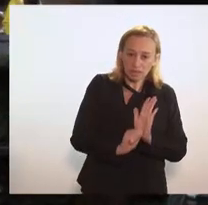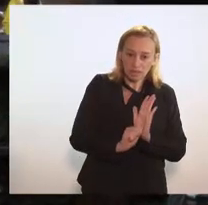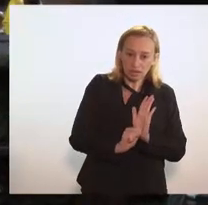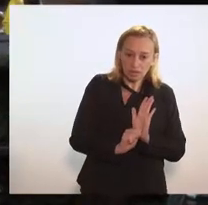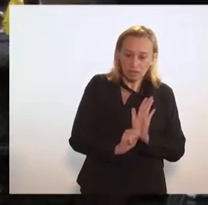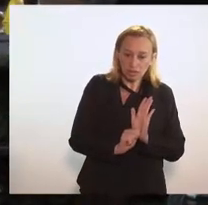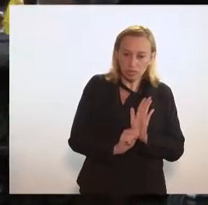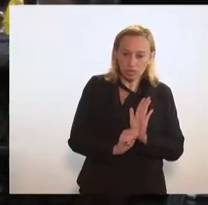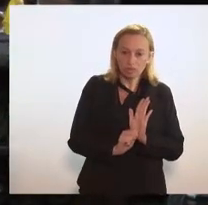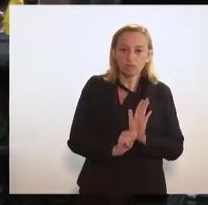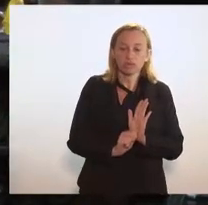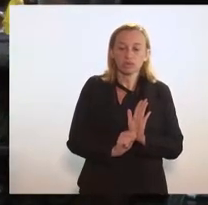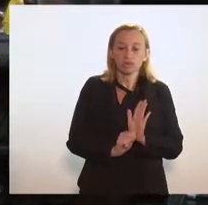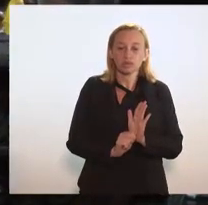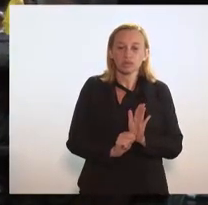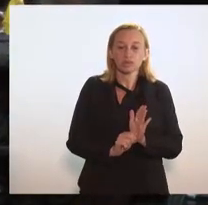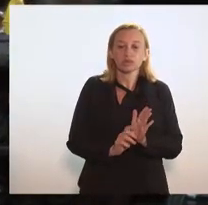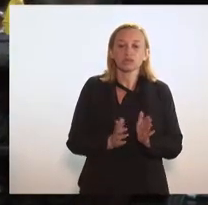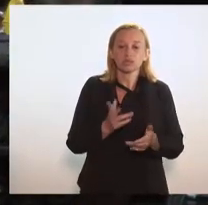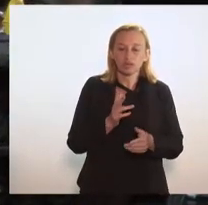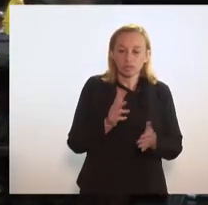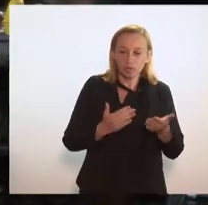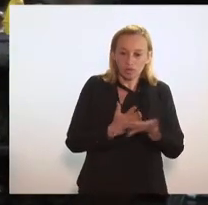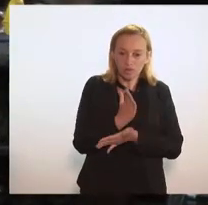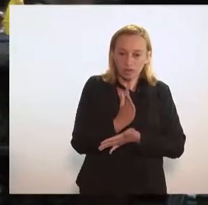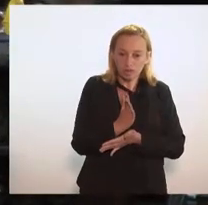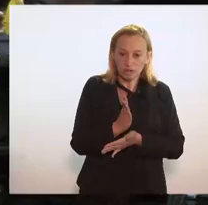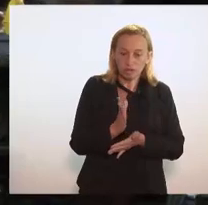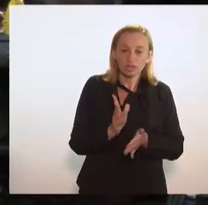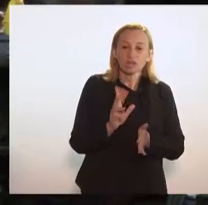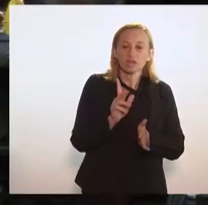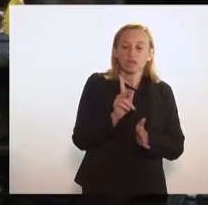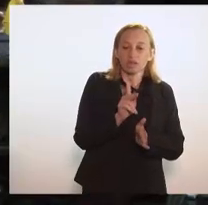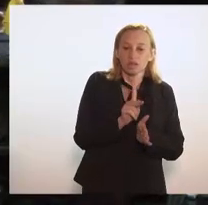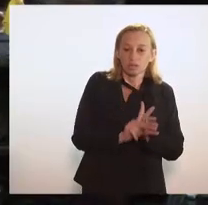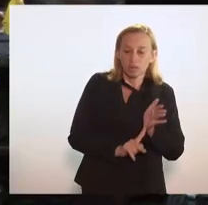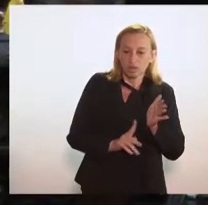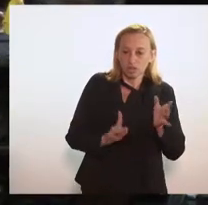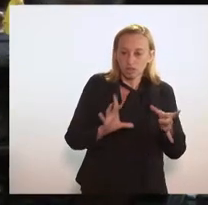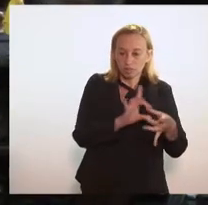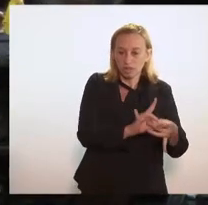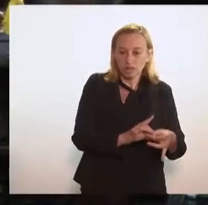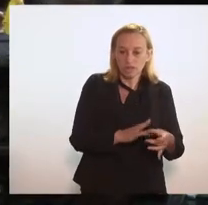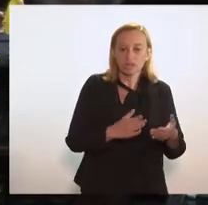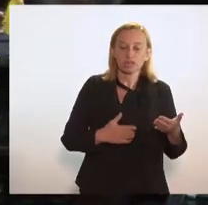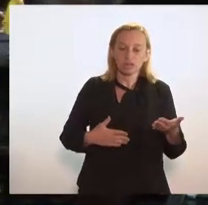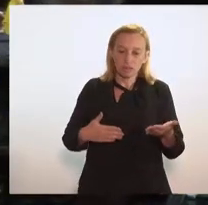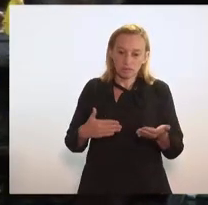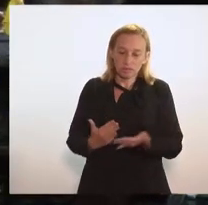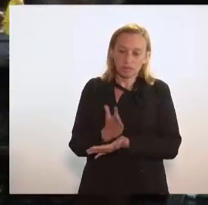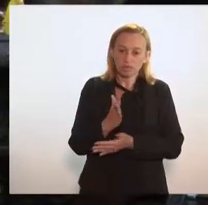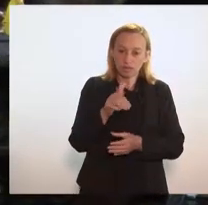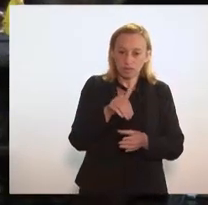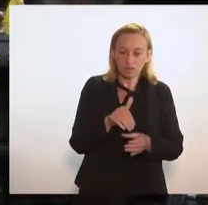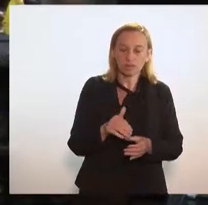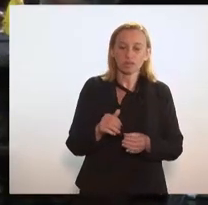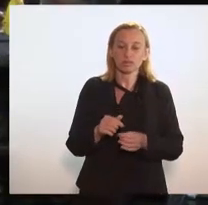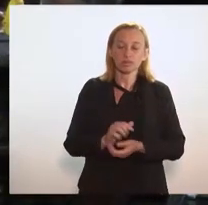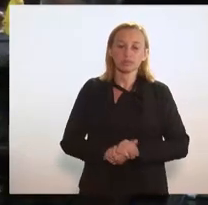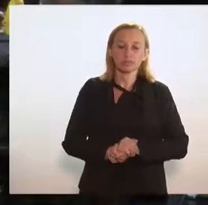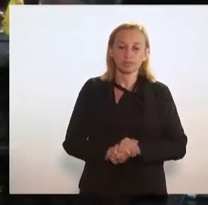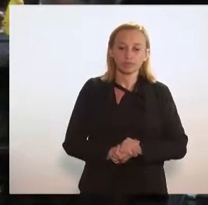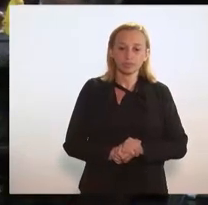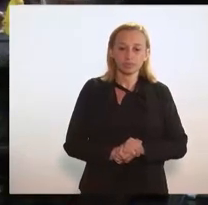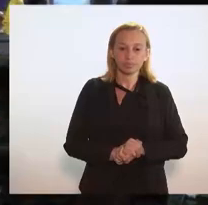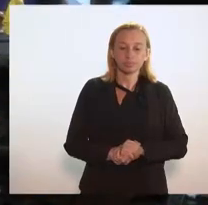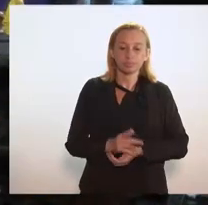do vencido seus que a própria descrição aprovada em votação projeta cimentado sobre a problema isso como estão aprovado A autora